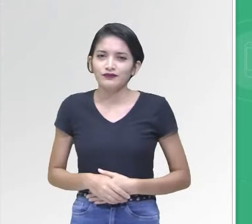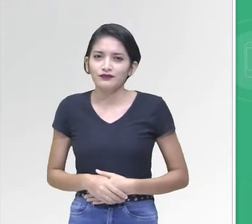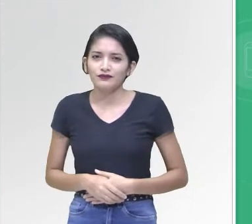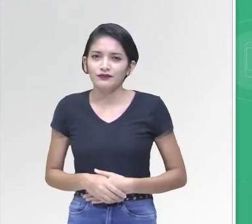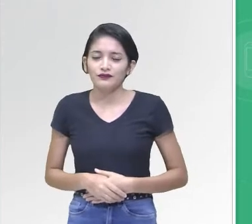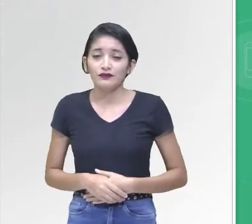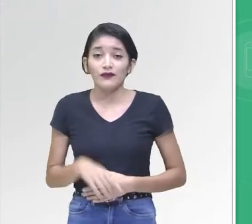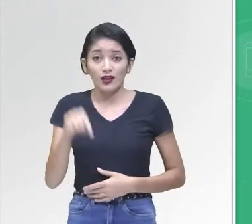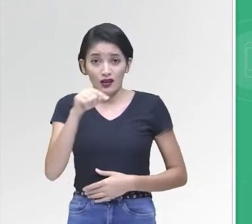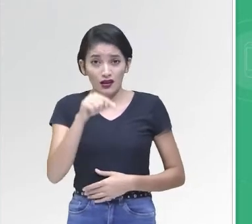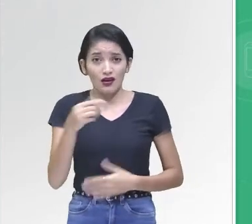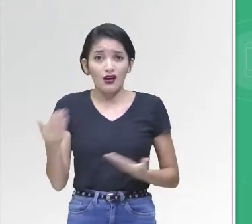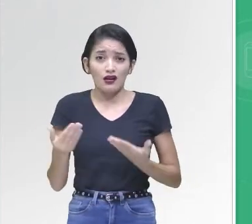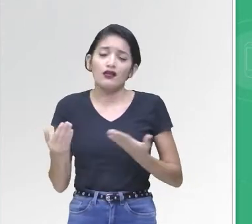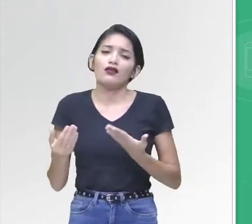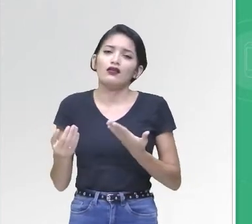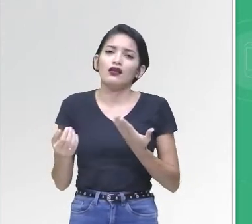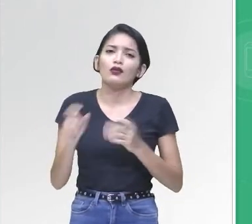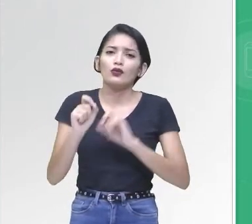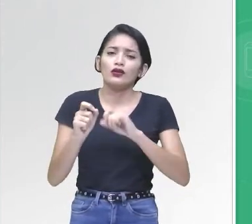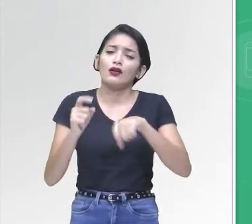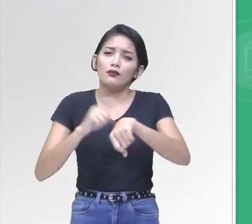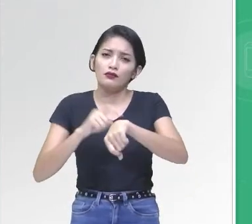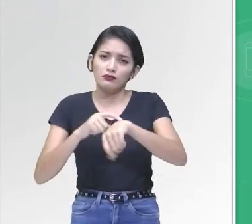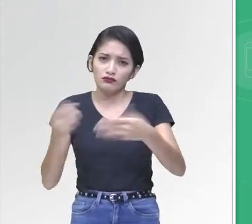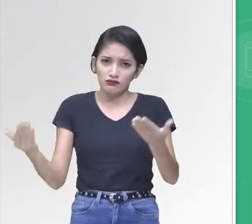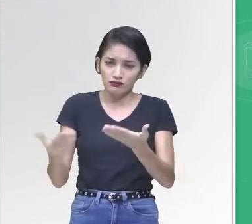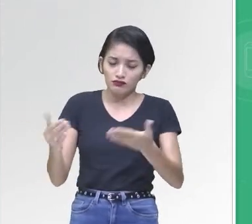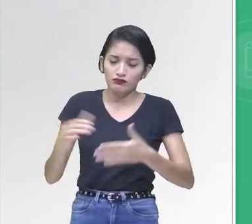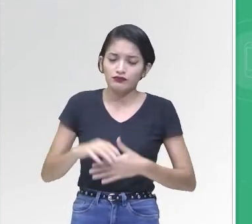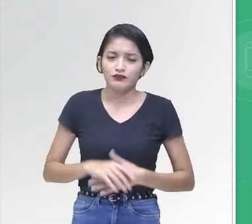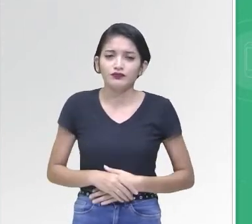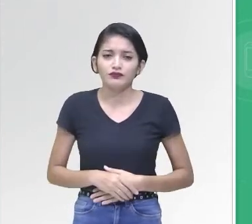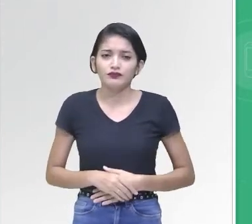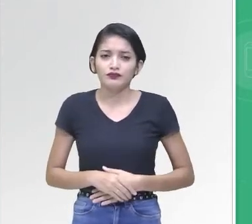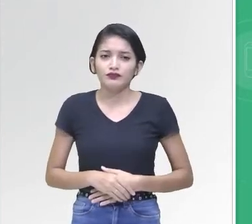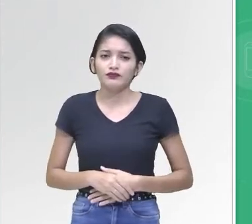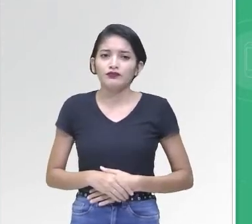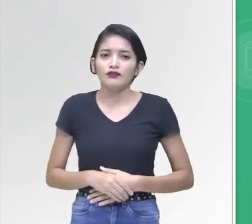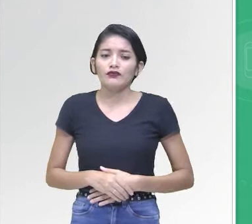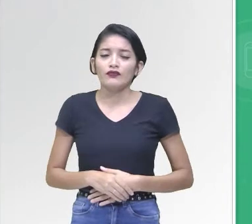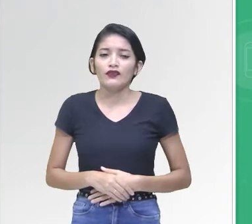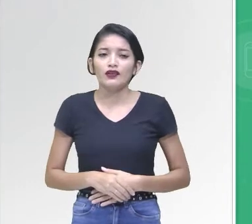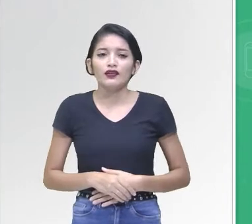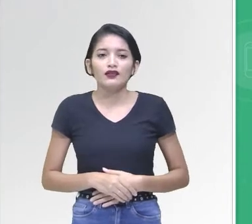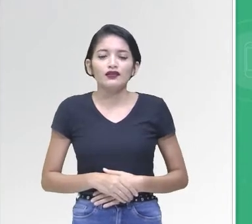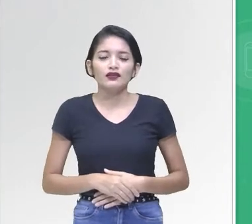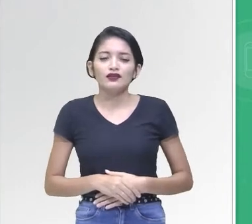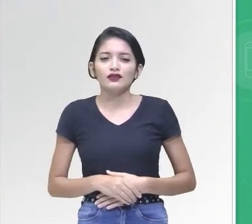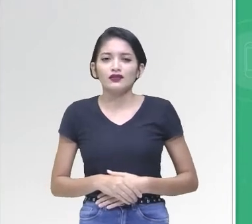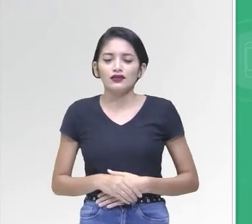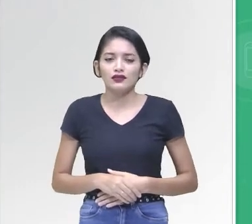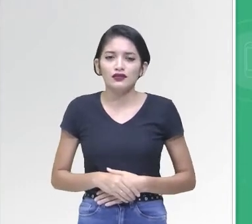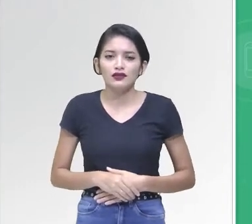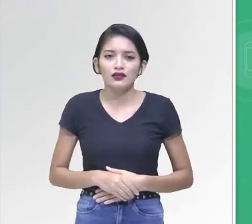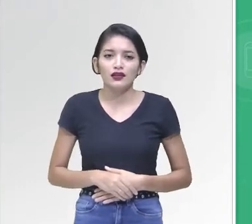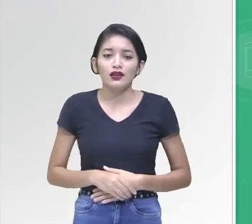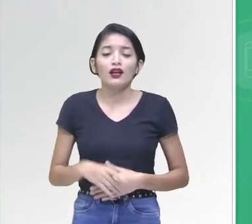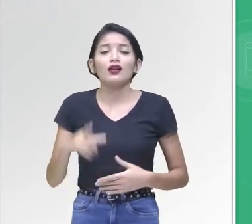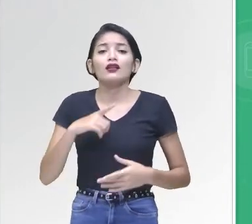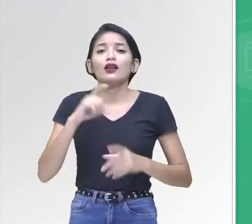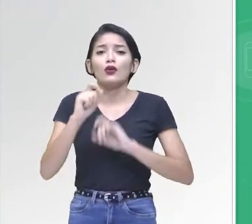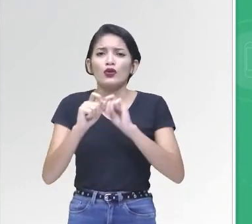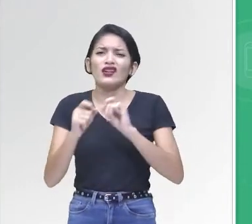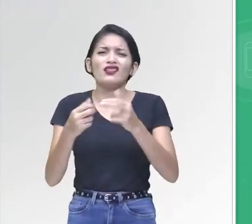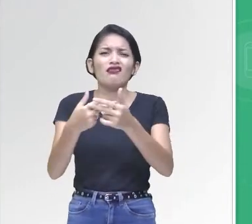isso nós estamos vendo ao presente do indicativo, né? Que hacemos en las clases de español? Aí nós temos aqui, na classe de espanhol,